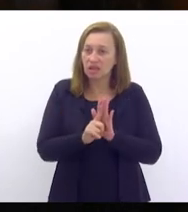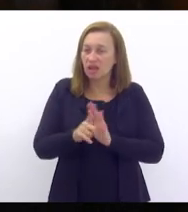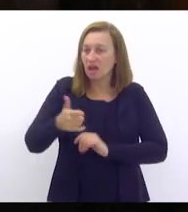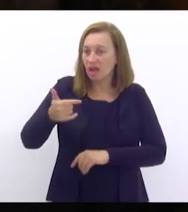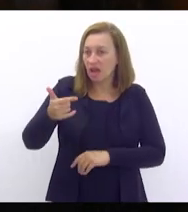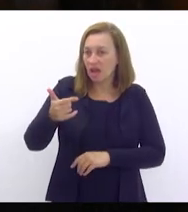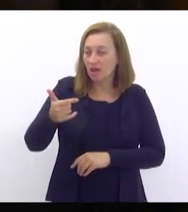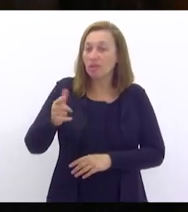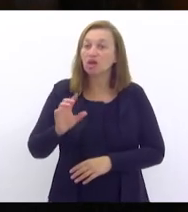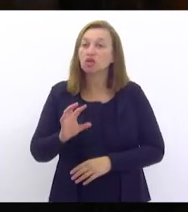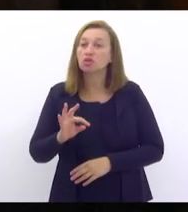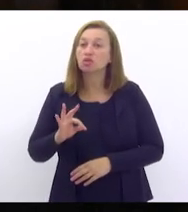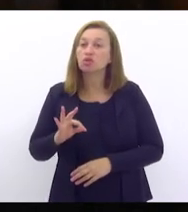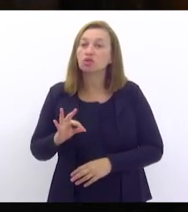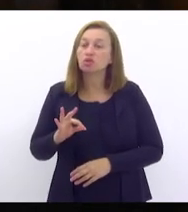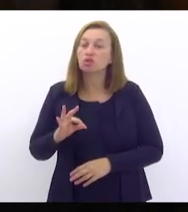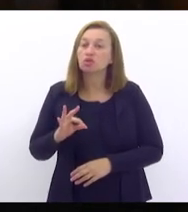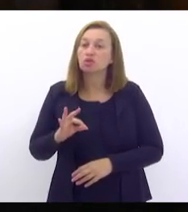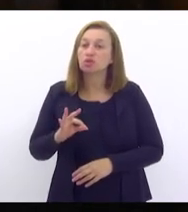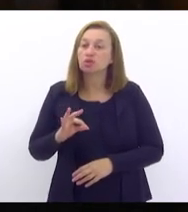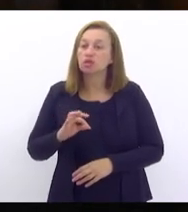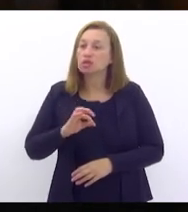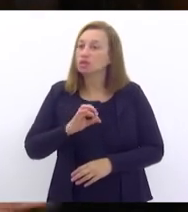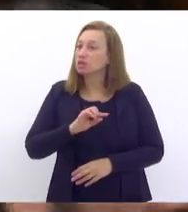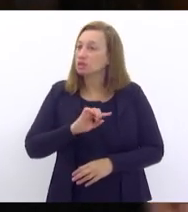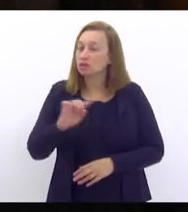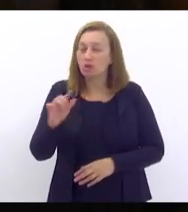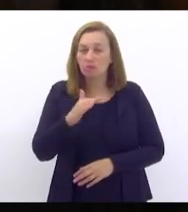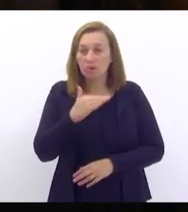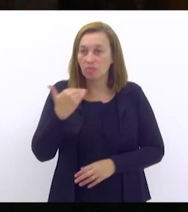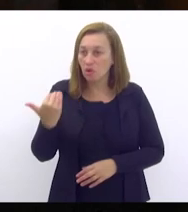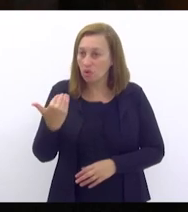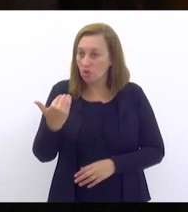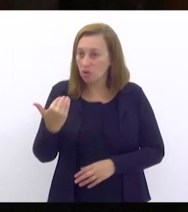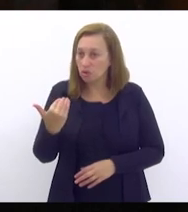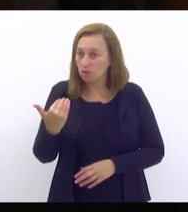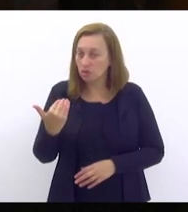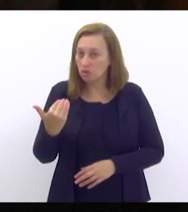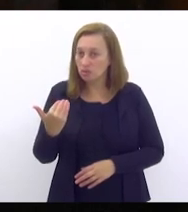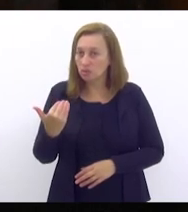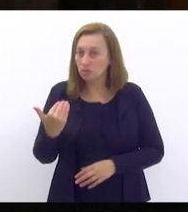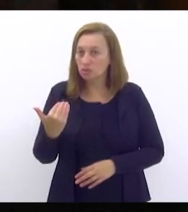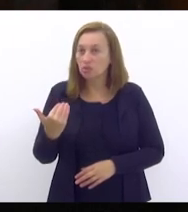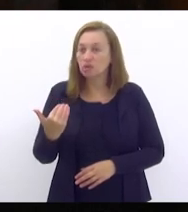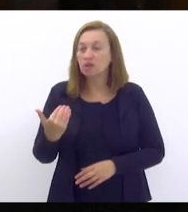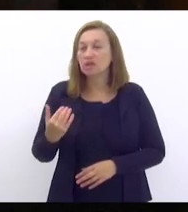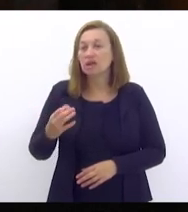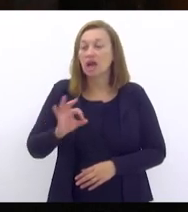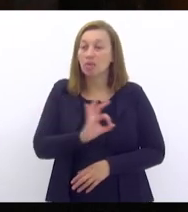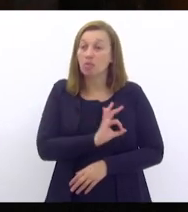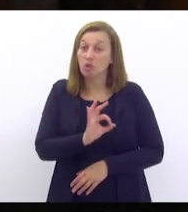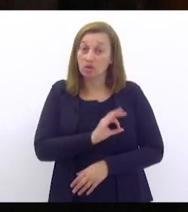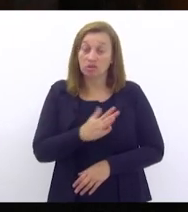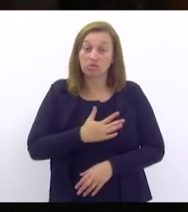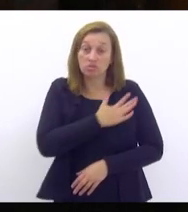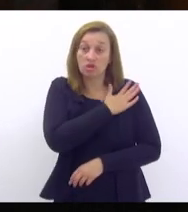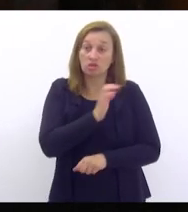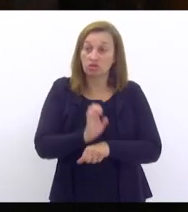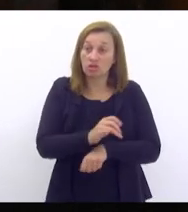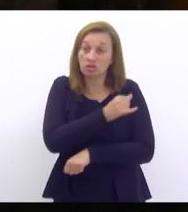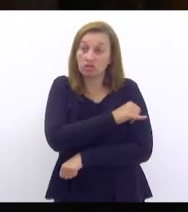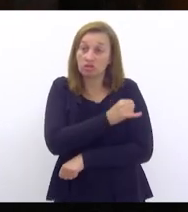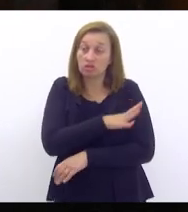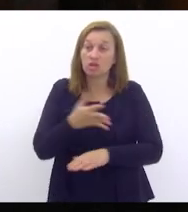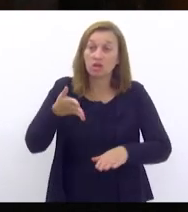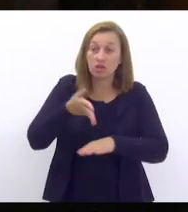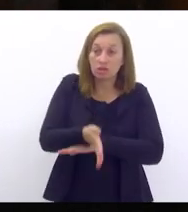mas todos não letais, na verdade, armamento de airsoft. E ainda assim, a Polícia Militar do Estado do Rio de Janeiro entrou